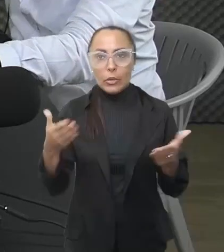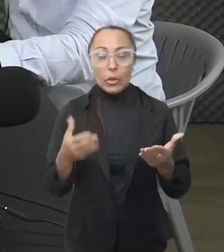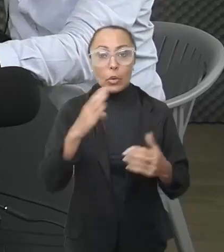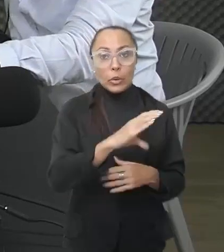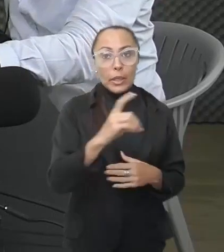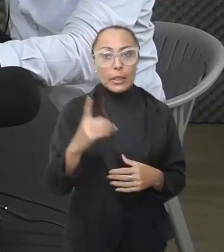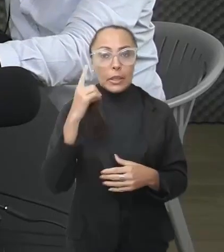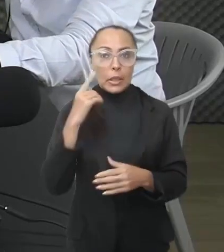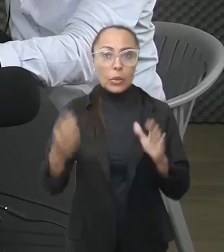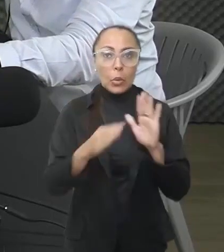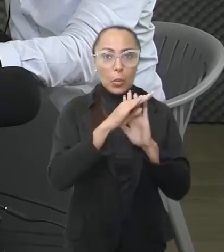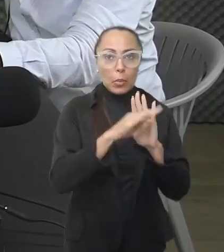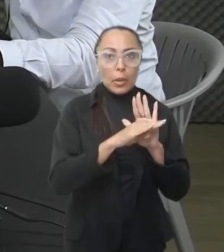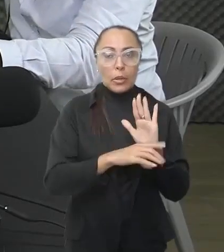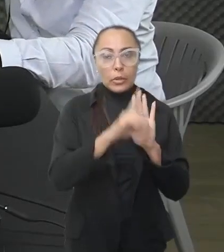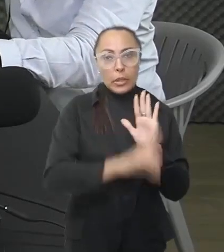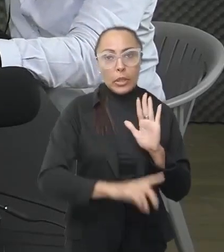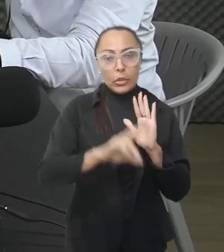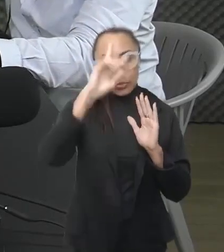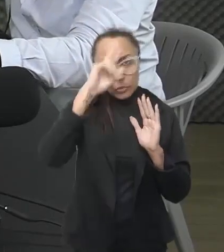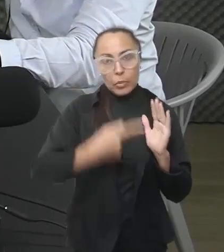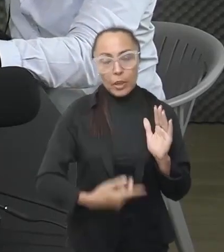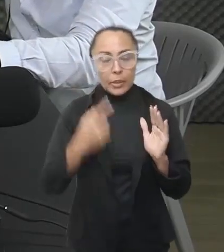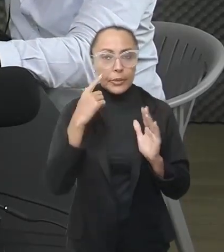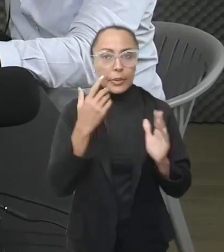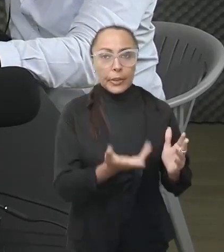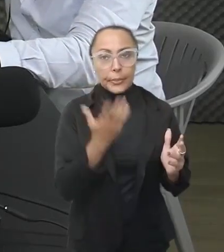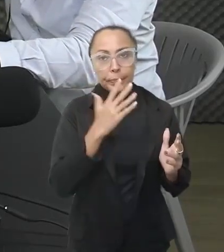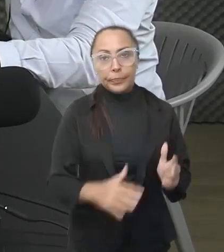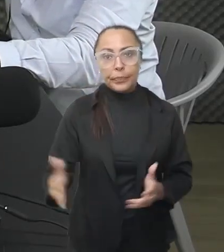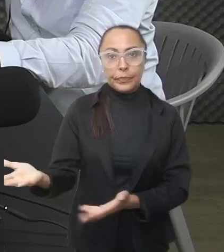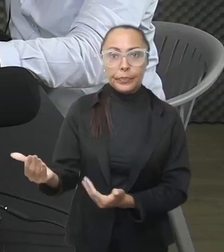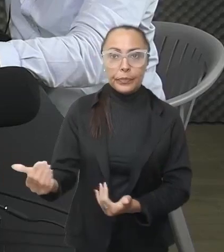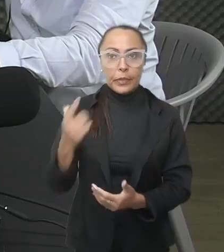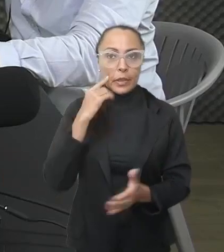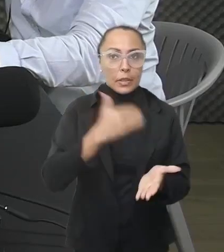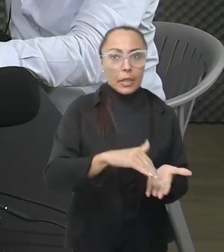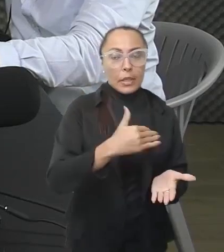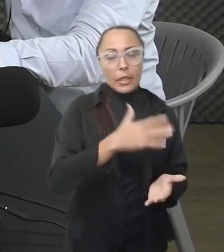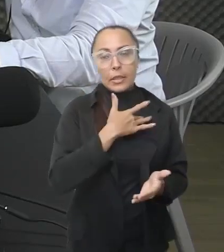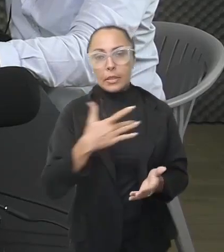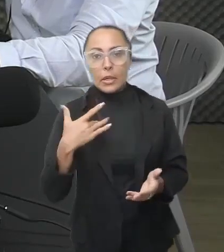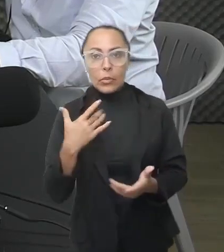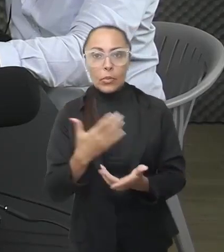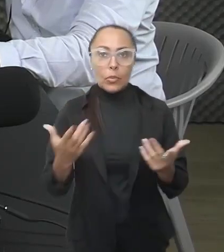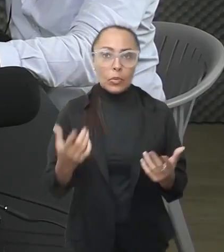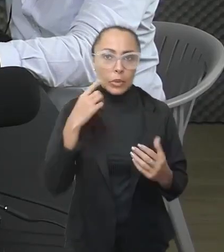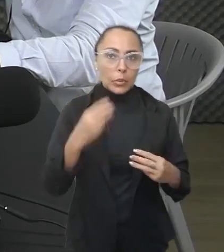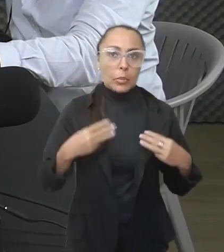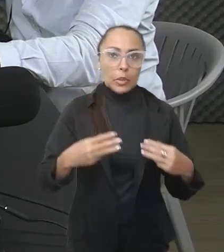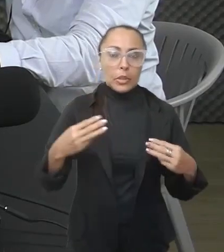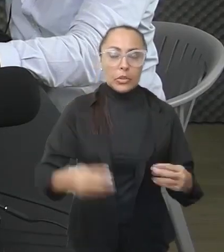Plano Nacional de Direitos Humanos das Crianças e dos Adolescentes, que é uma iniciativa da Secretaria Nacional de Direitos da Criança e do Adolescente, do Ministério de Direitos Humanos